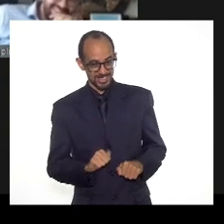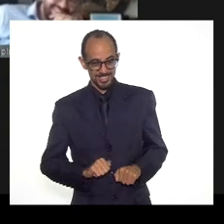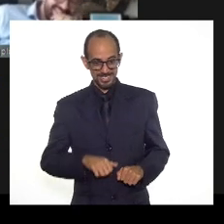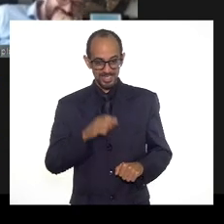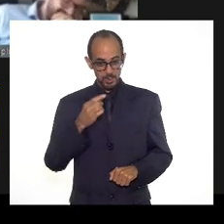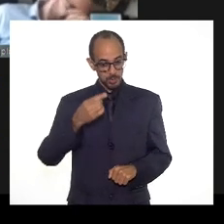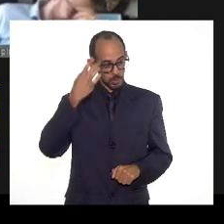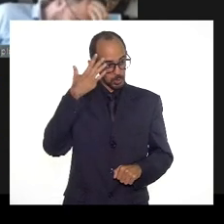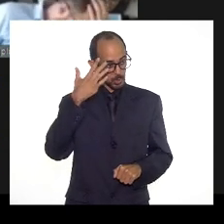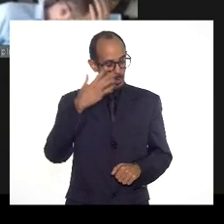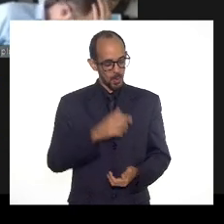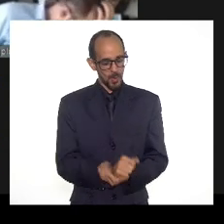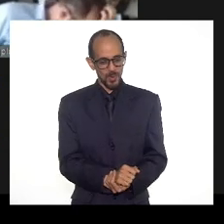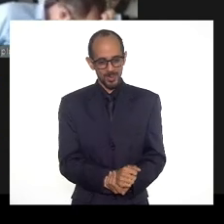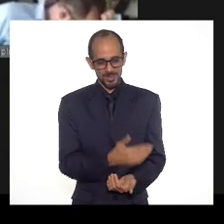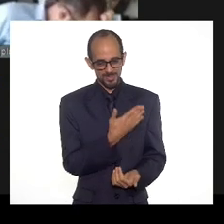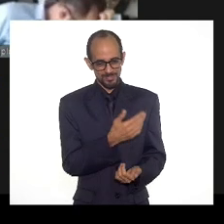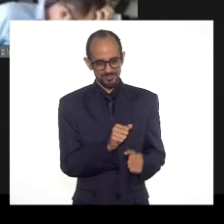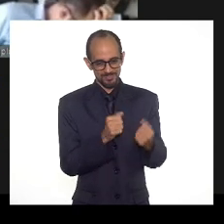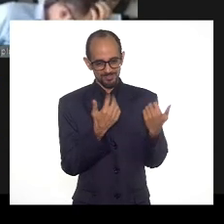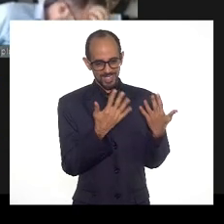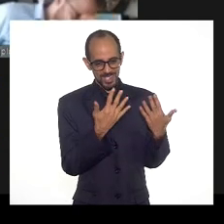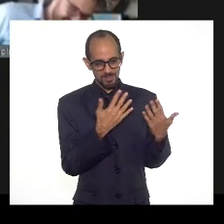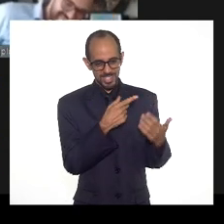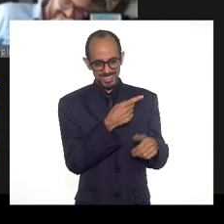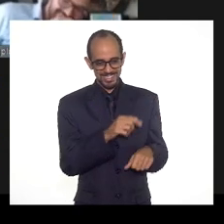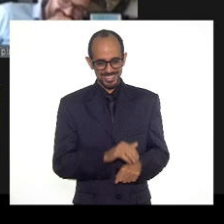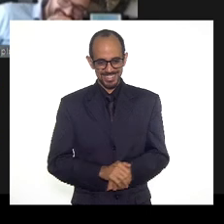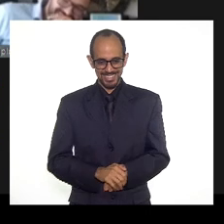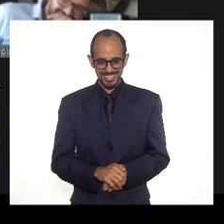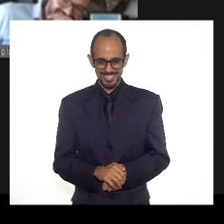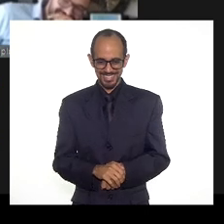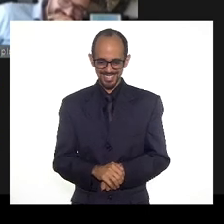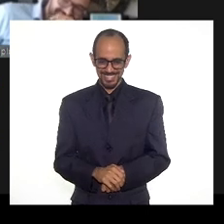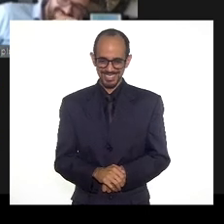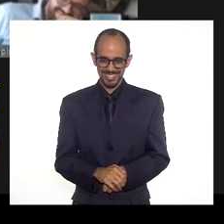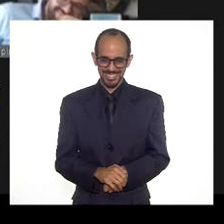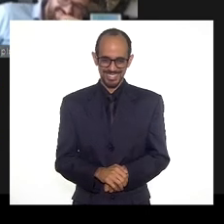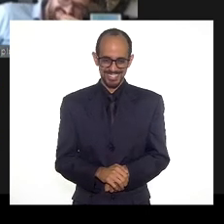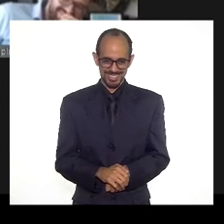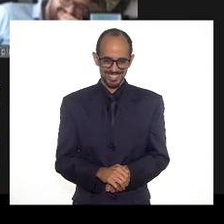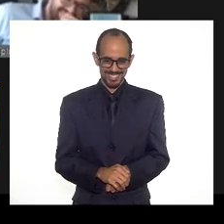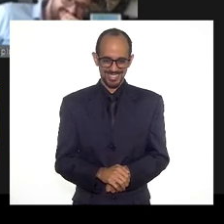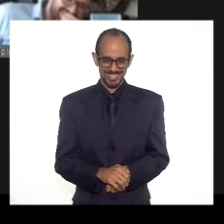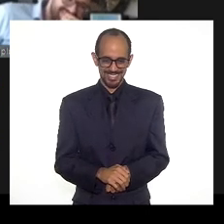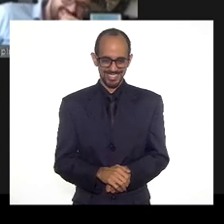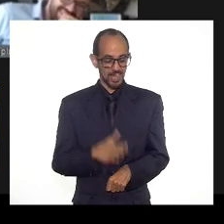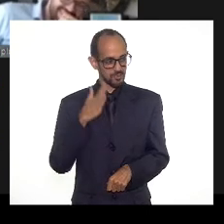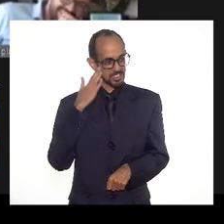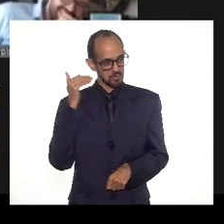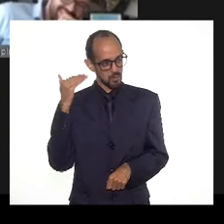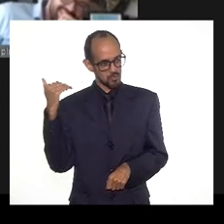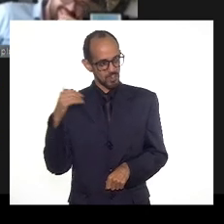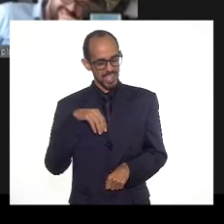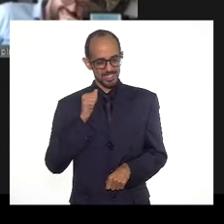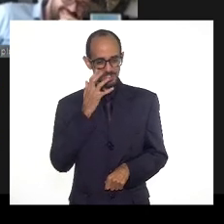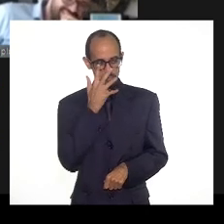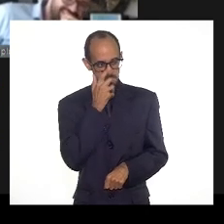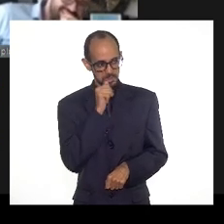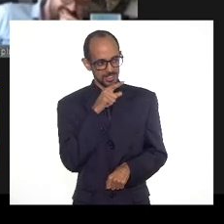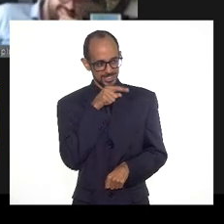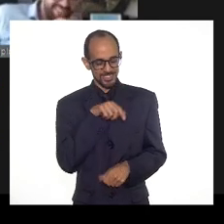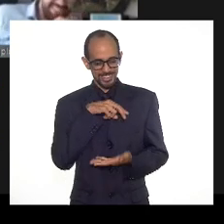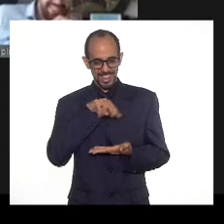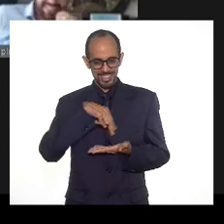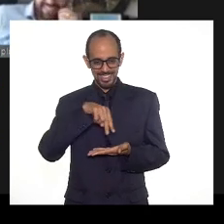presidente. Talento ele, sensacional. Ele ficou na igreja do Carlos Rodrigues. Ratinho, você estava lindo na dancinha. Já